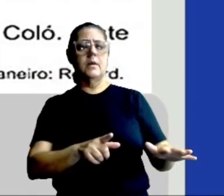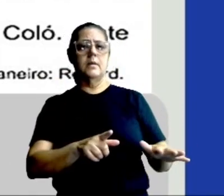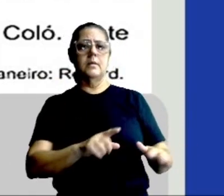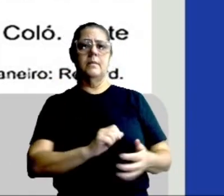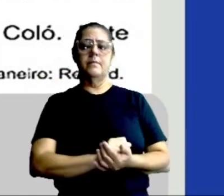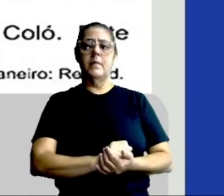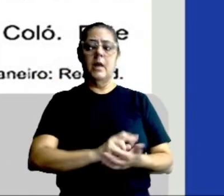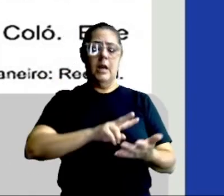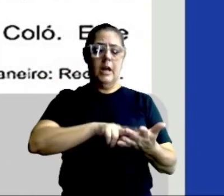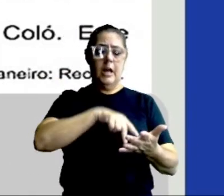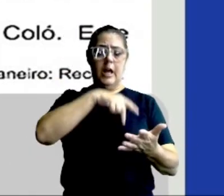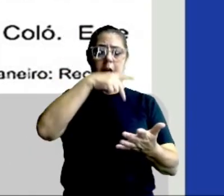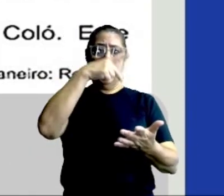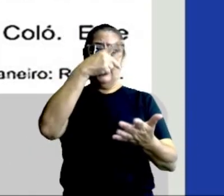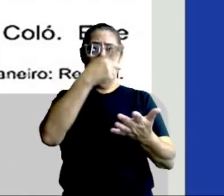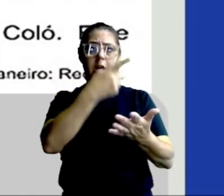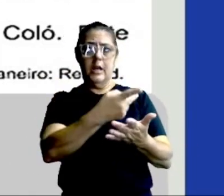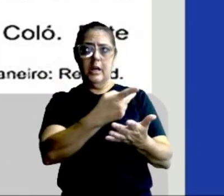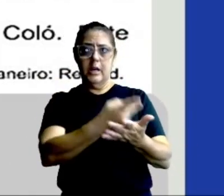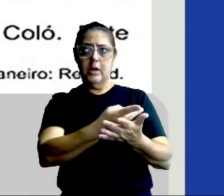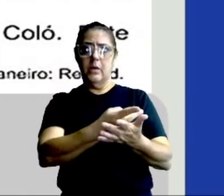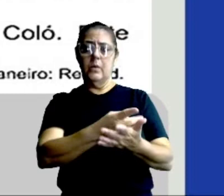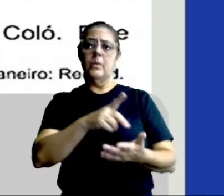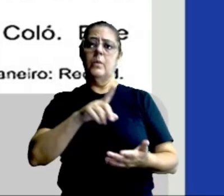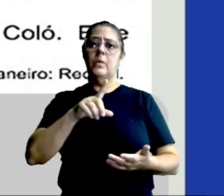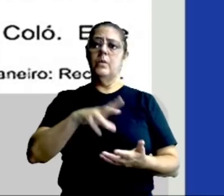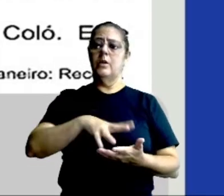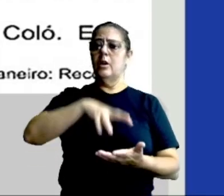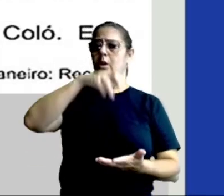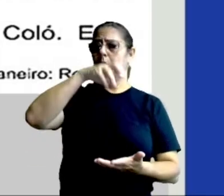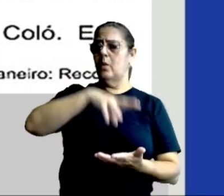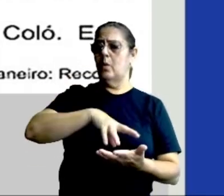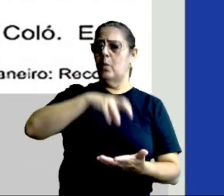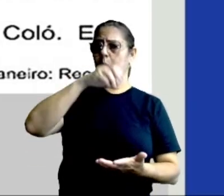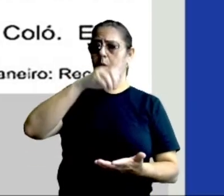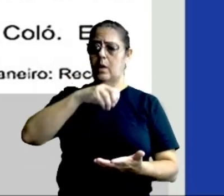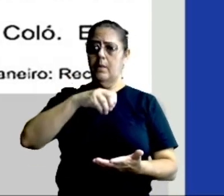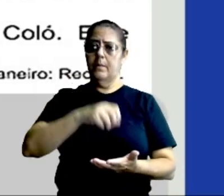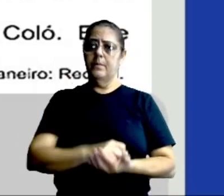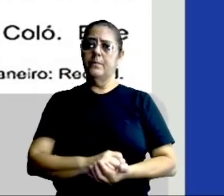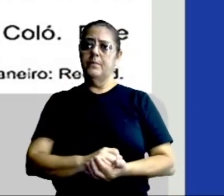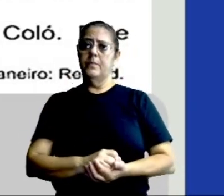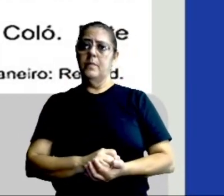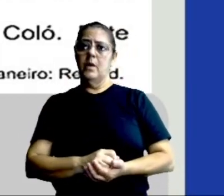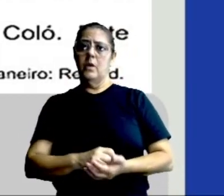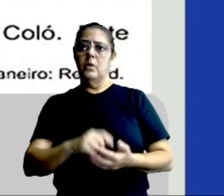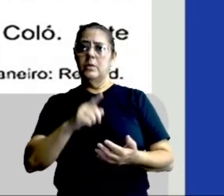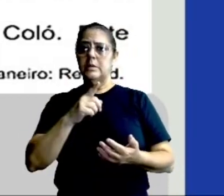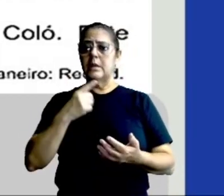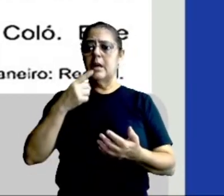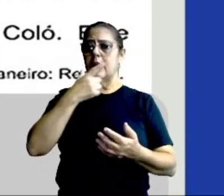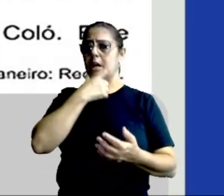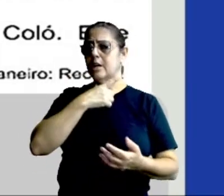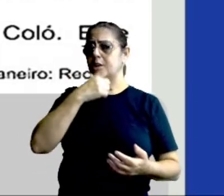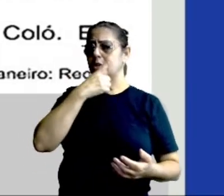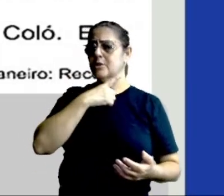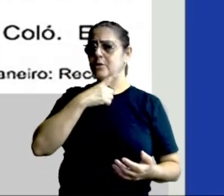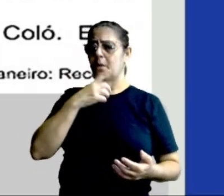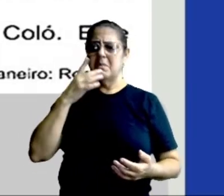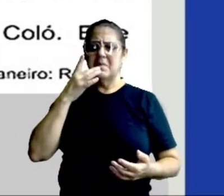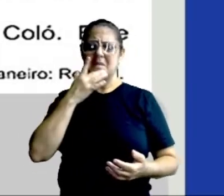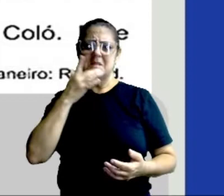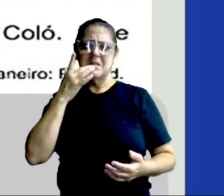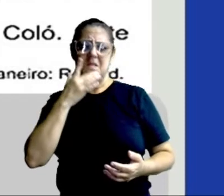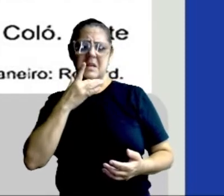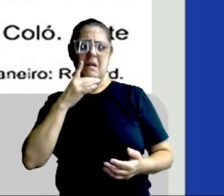caíra no pátio da escola um pedaço de Lula todo cheio de Buraquinhos peito o queijo e ele provou